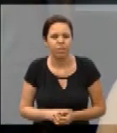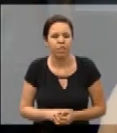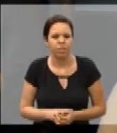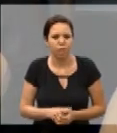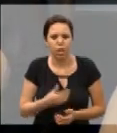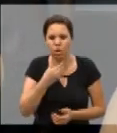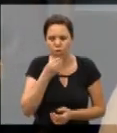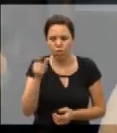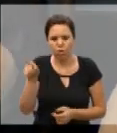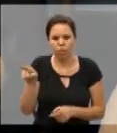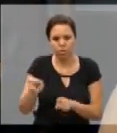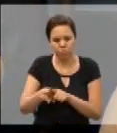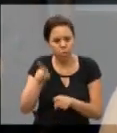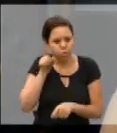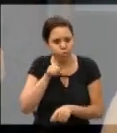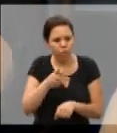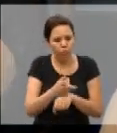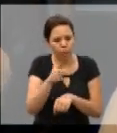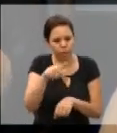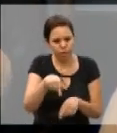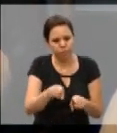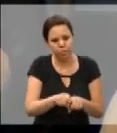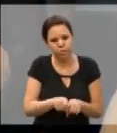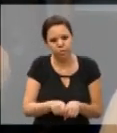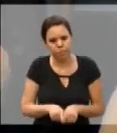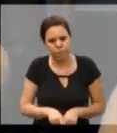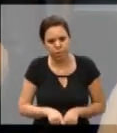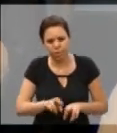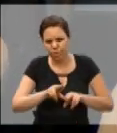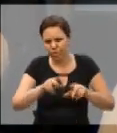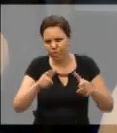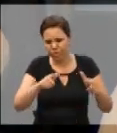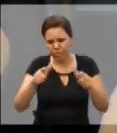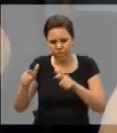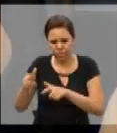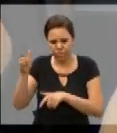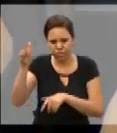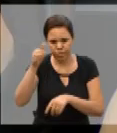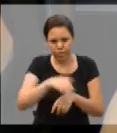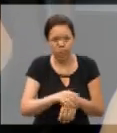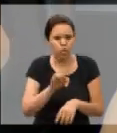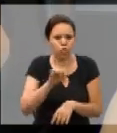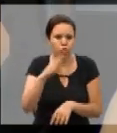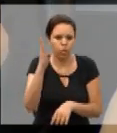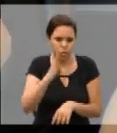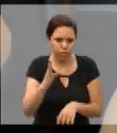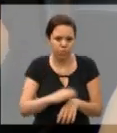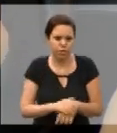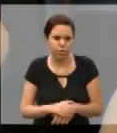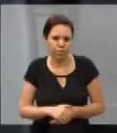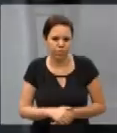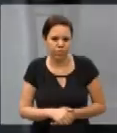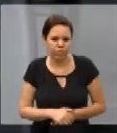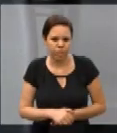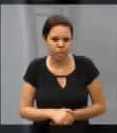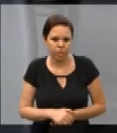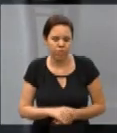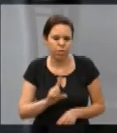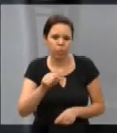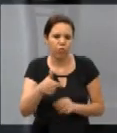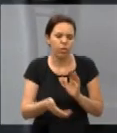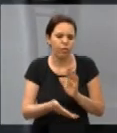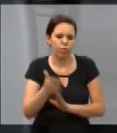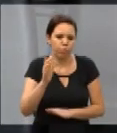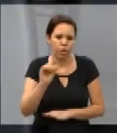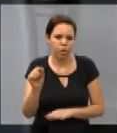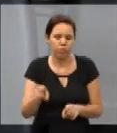Mas que é norte-americano, ele filmou aqui também, filmou, não sei, filmou fora. Não, só no Brasil. Só no Brasil? Ah, tá. Mas é porque ele foi embora também.